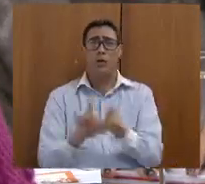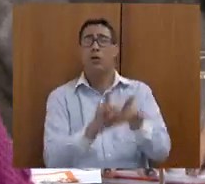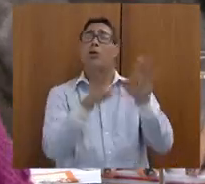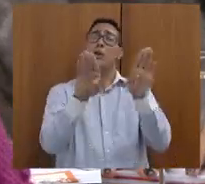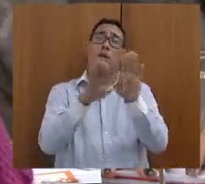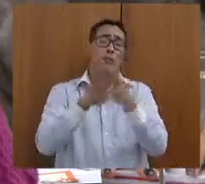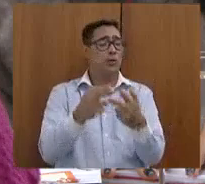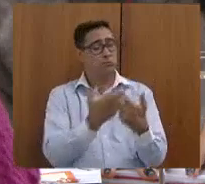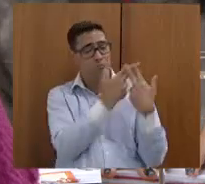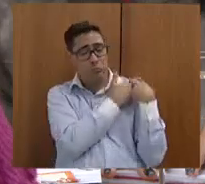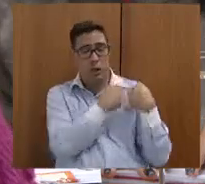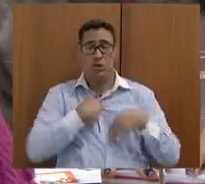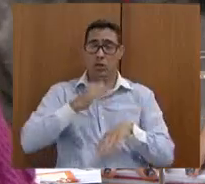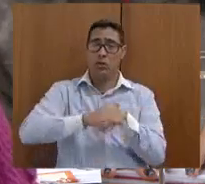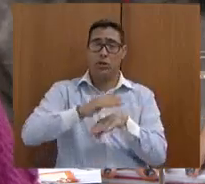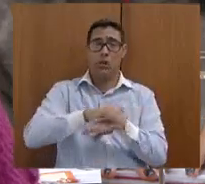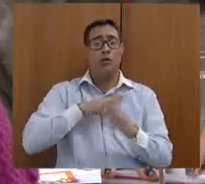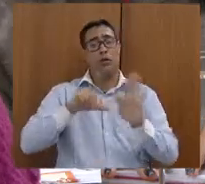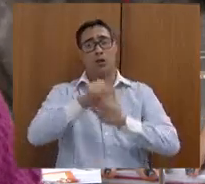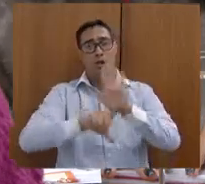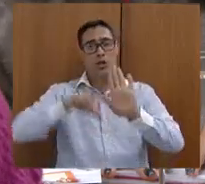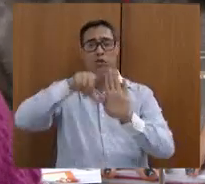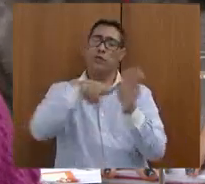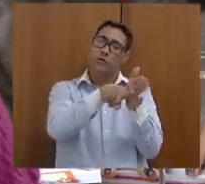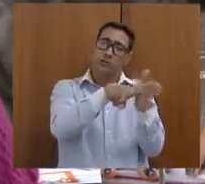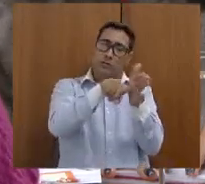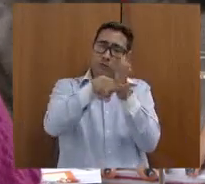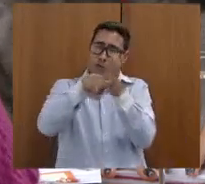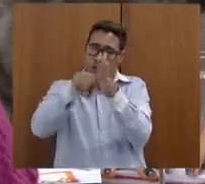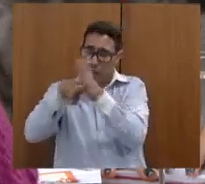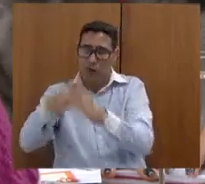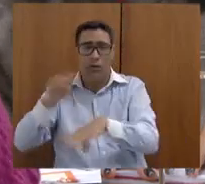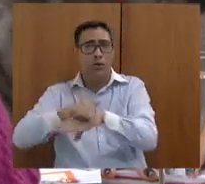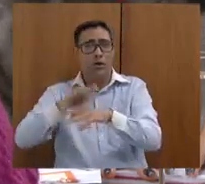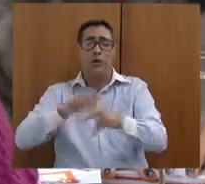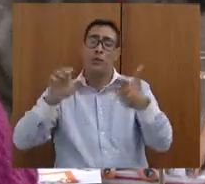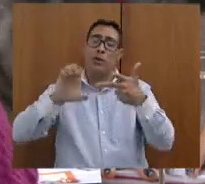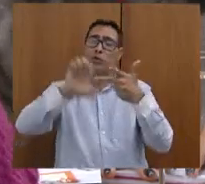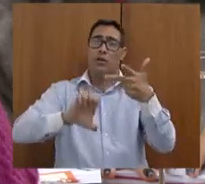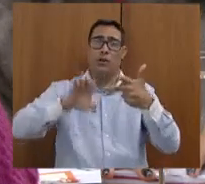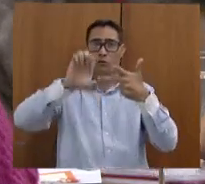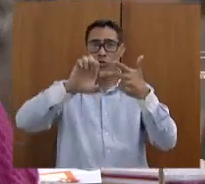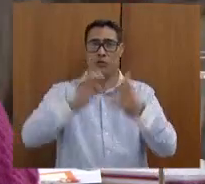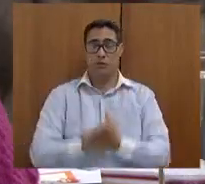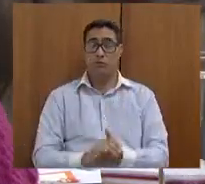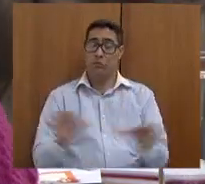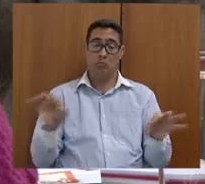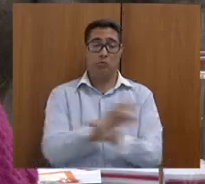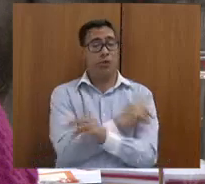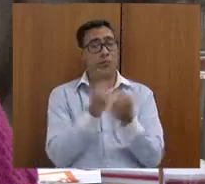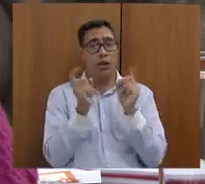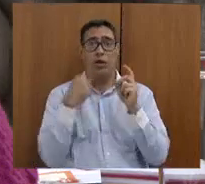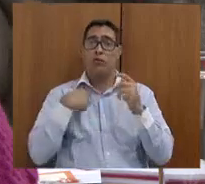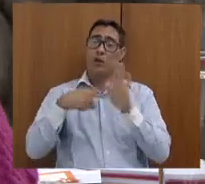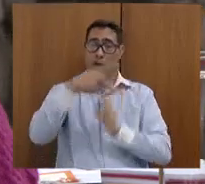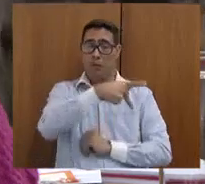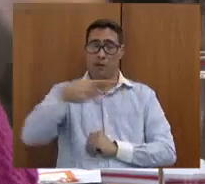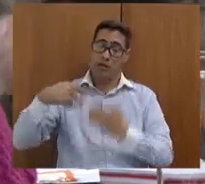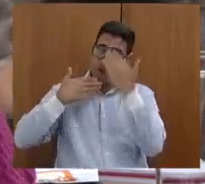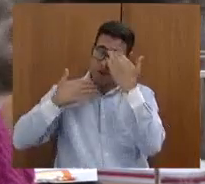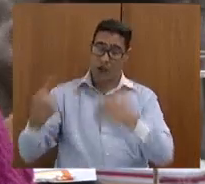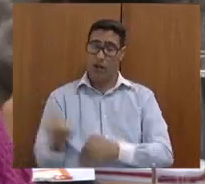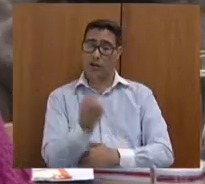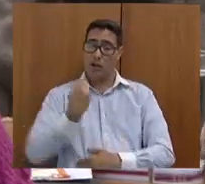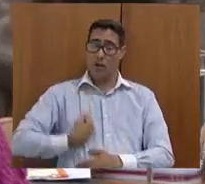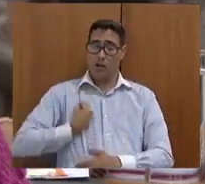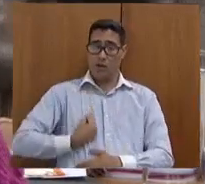Legislativo na fiscalização do Poder Executivo cumprida a finalidade da reunião a presidência agradece a presença